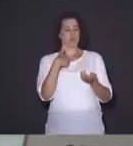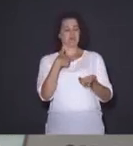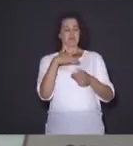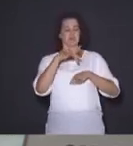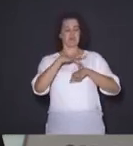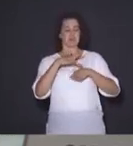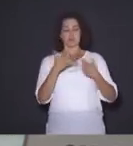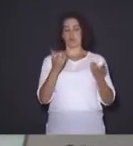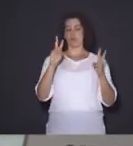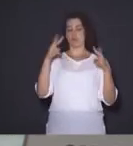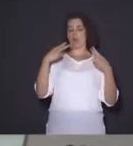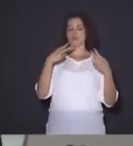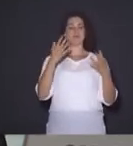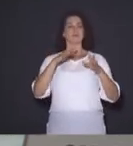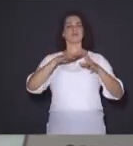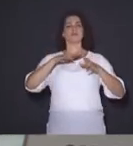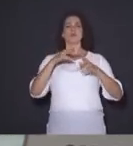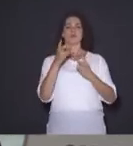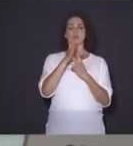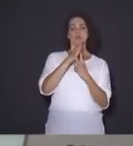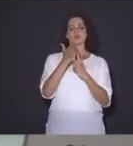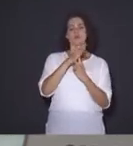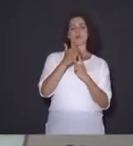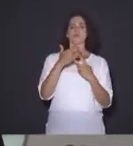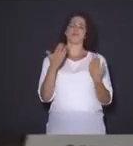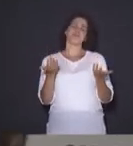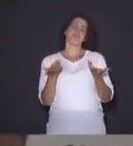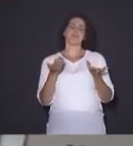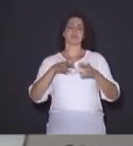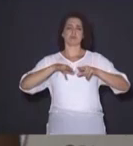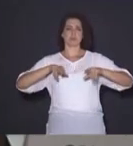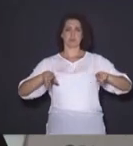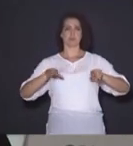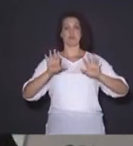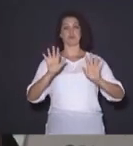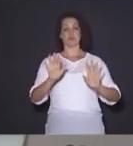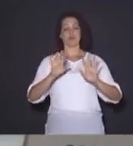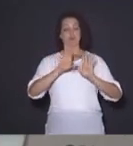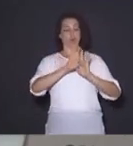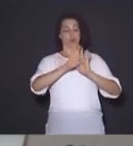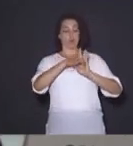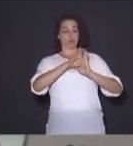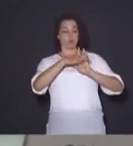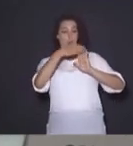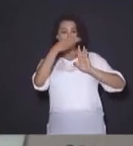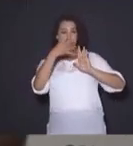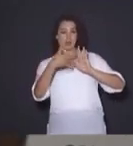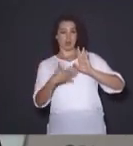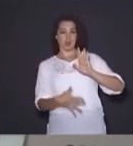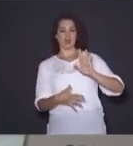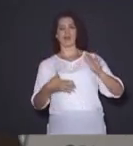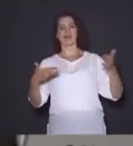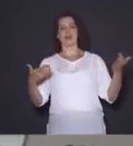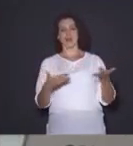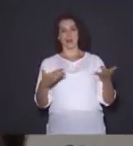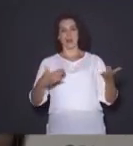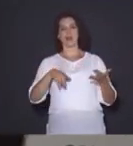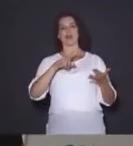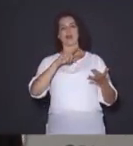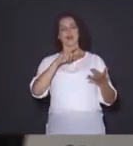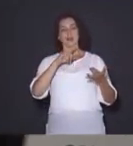pode se enxergar masculino e feminino enfim então esses conceitos eles têm sido hoje em dia é bastante